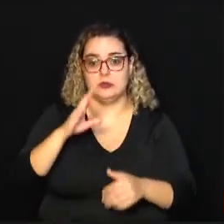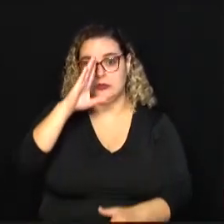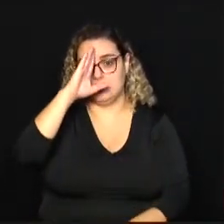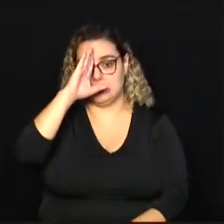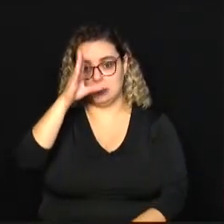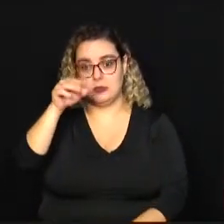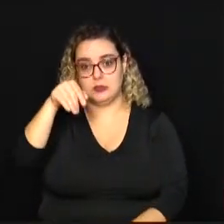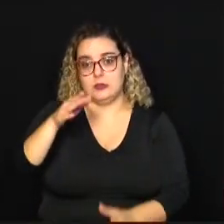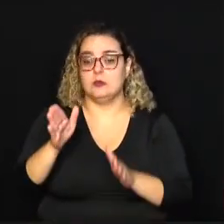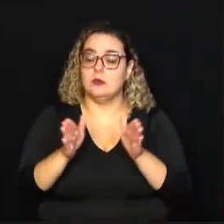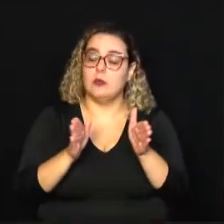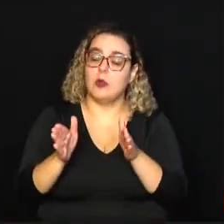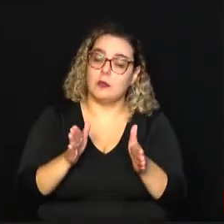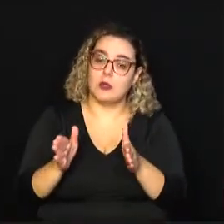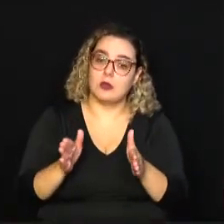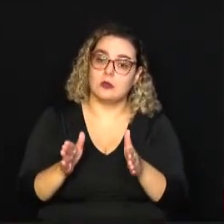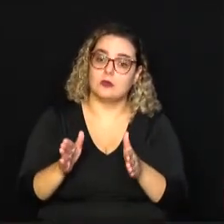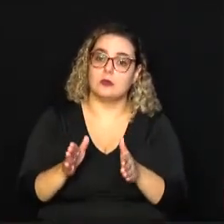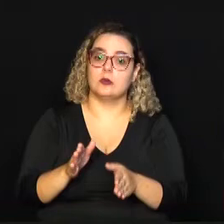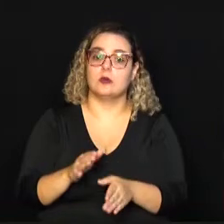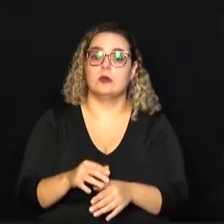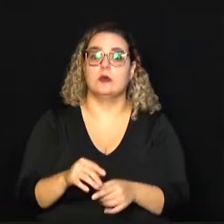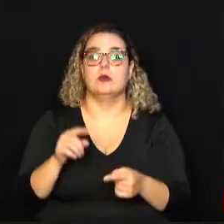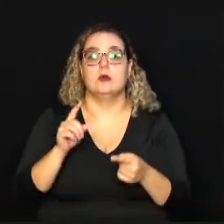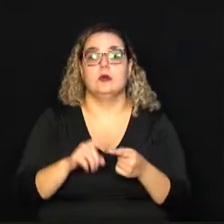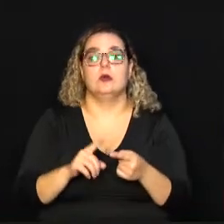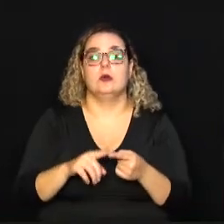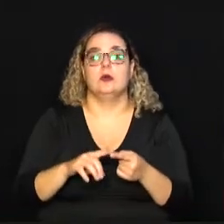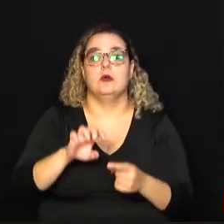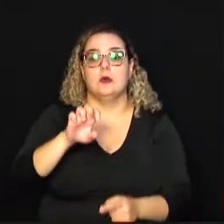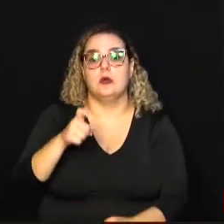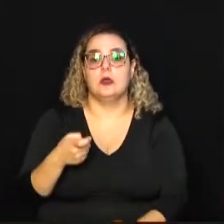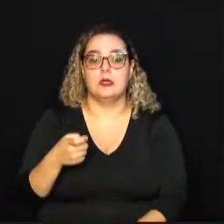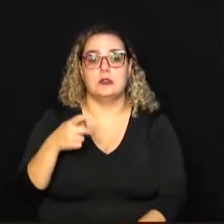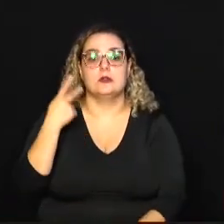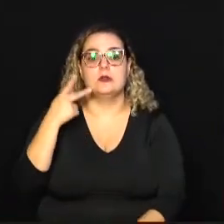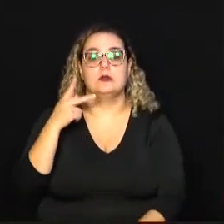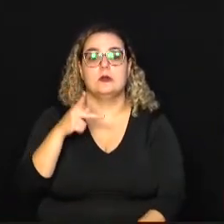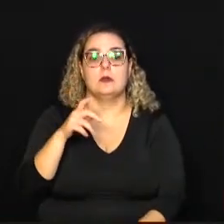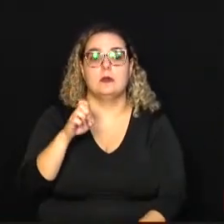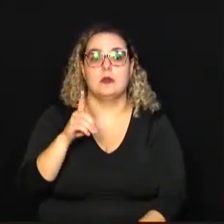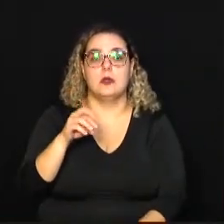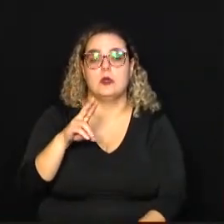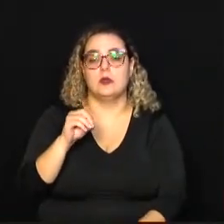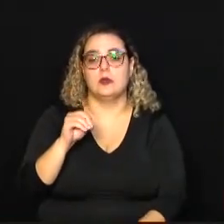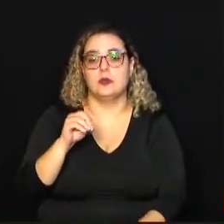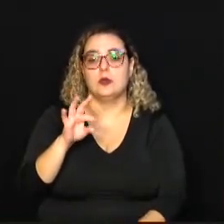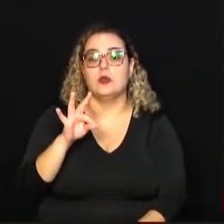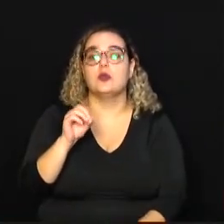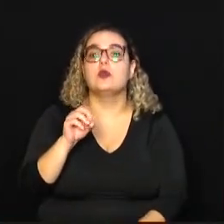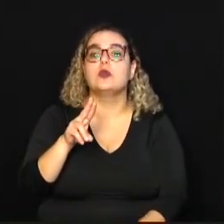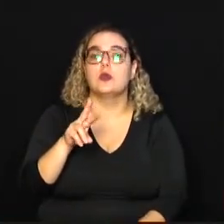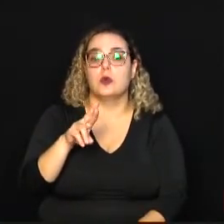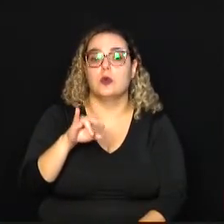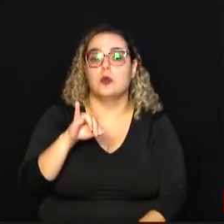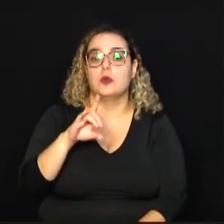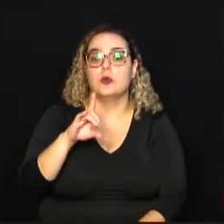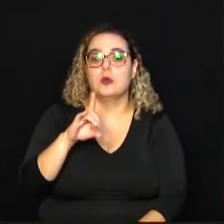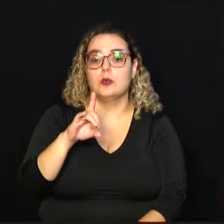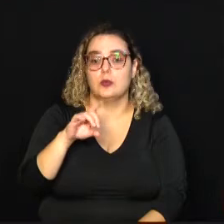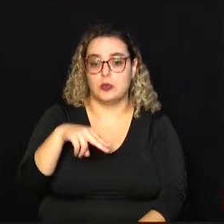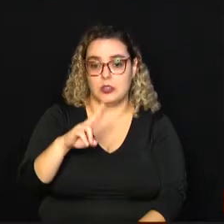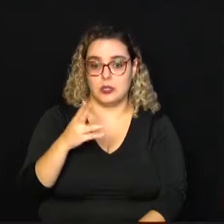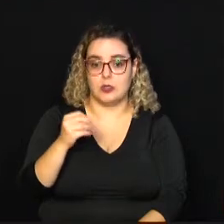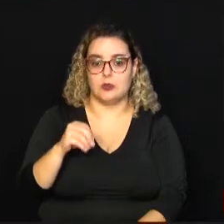desse debate, que é o companheiro ex-vereador Pedro Tourim, que é médico sanitarista na Prefeitura